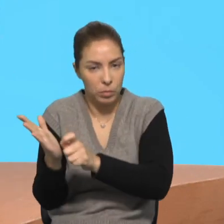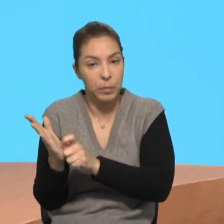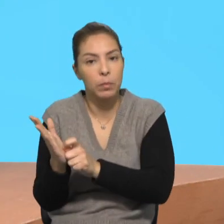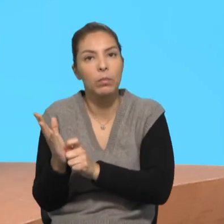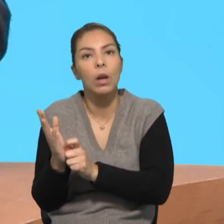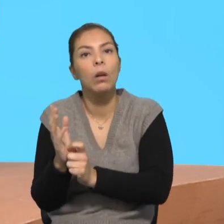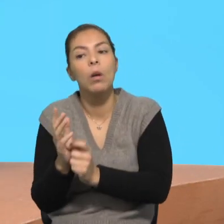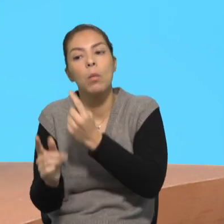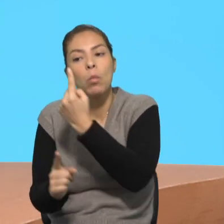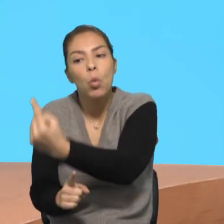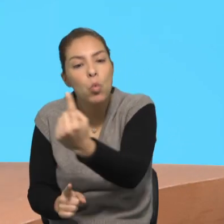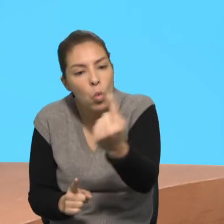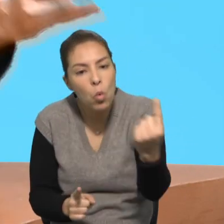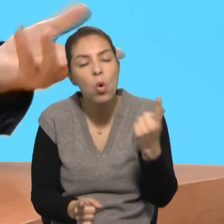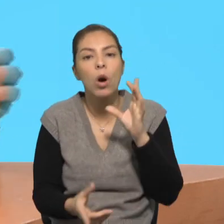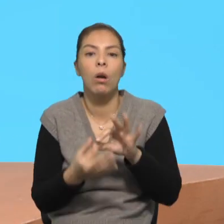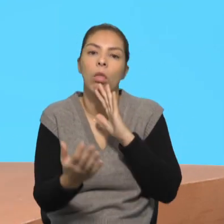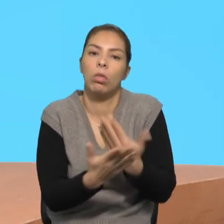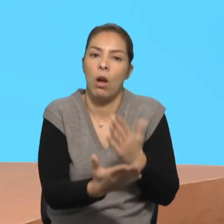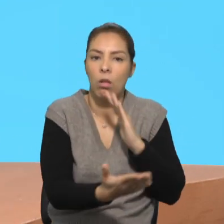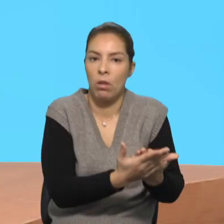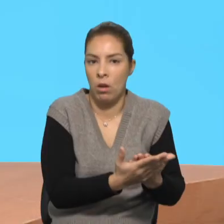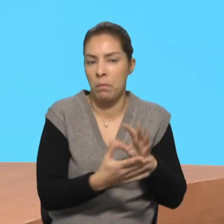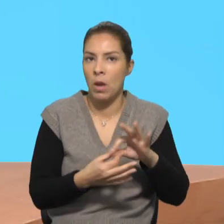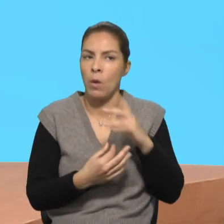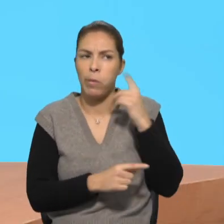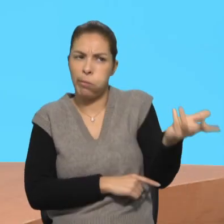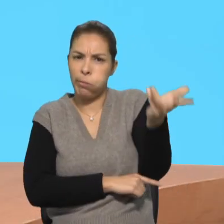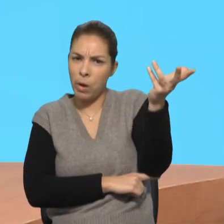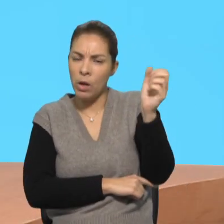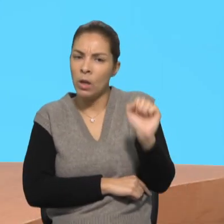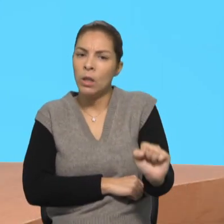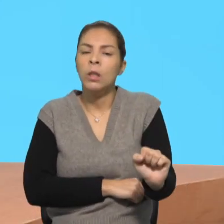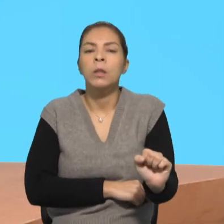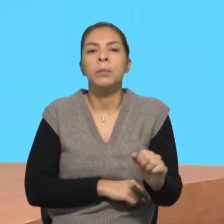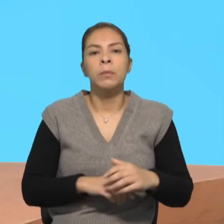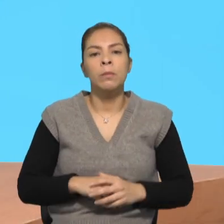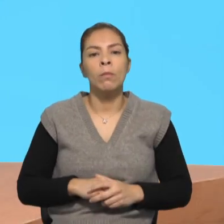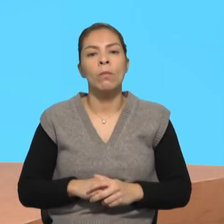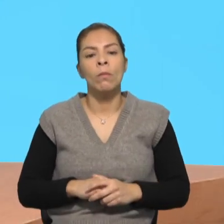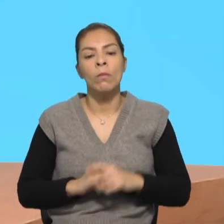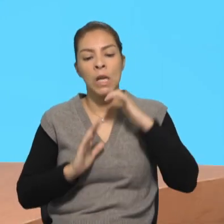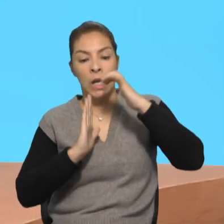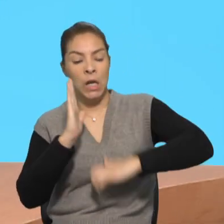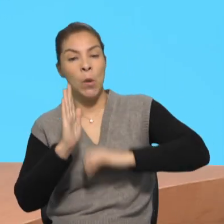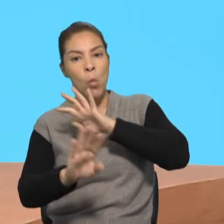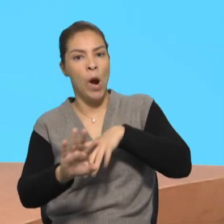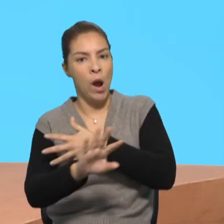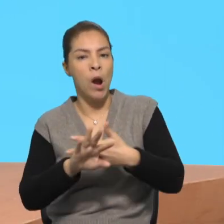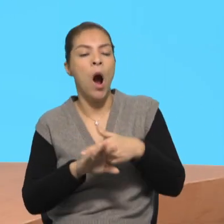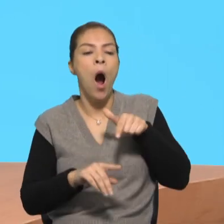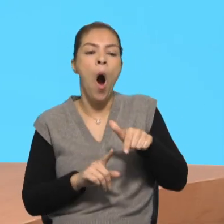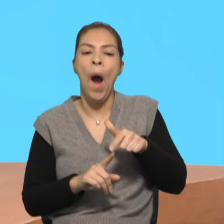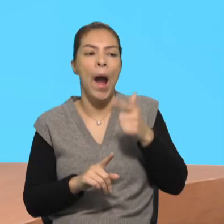por cada coisa ele enaltece o Criador. O que está no centro do poema de Francisco não é a obra